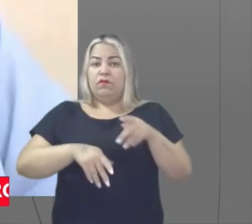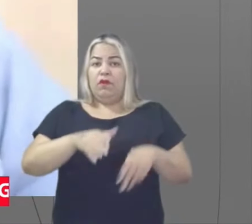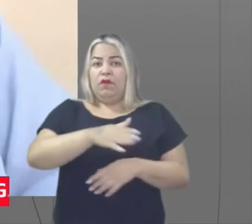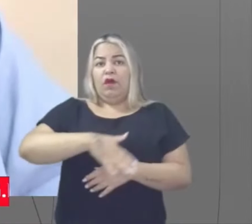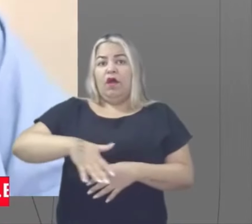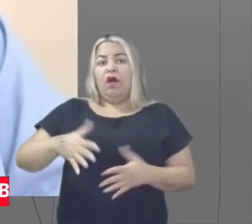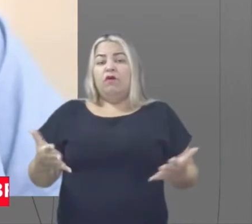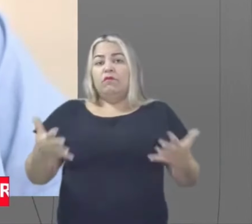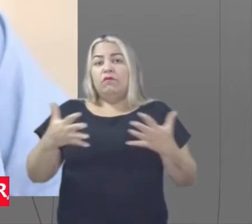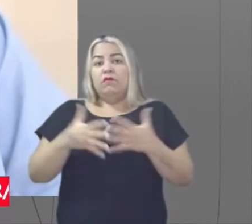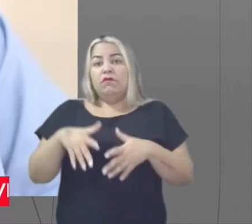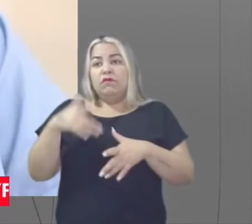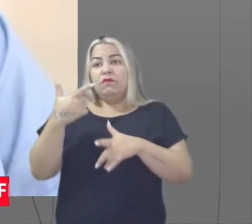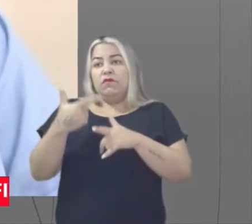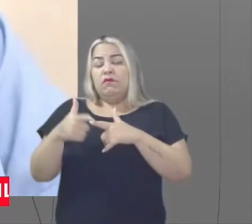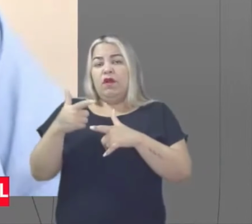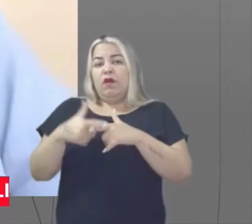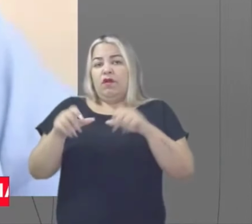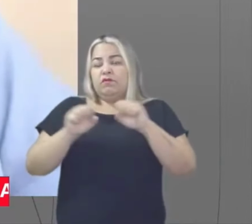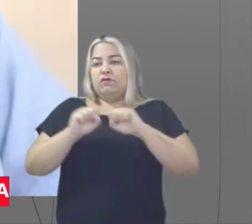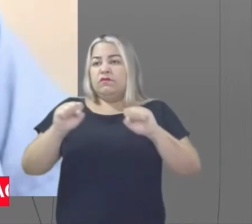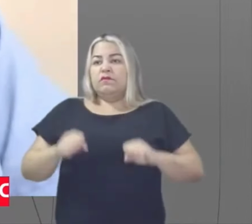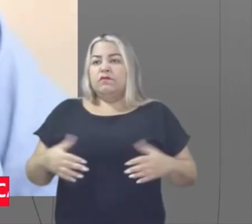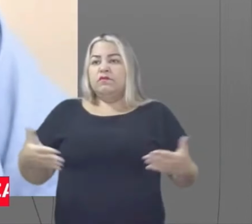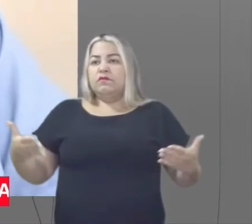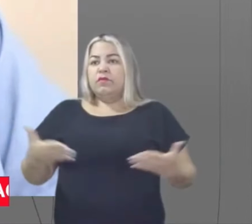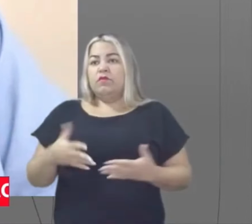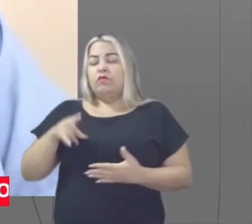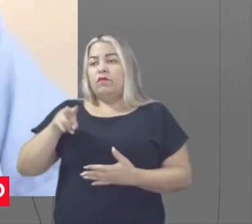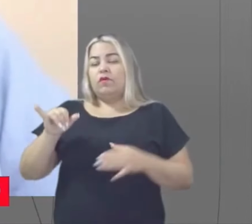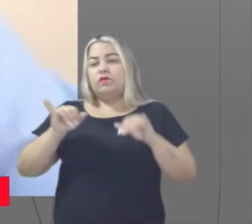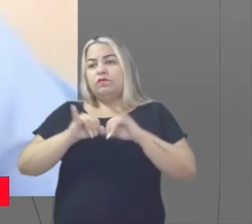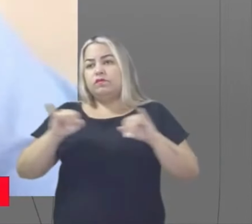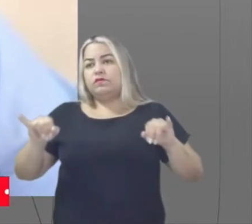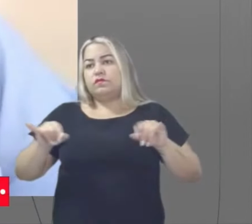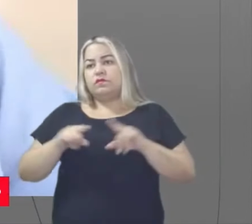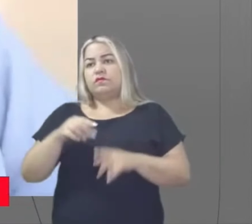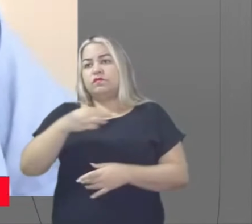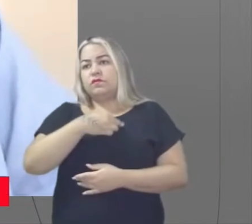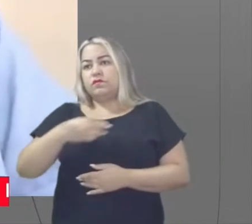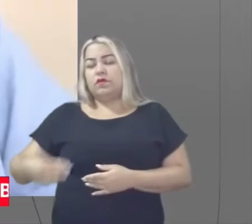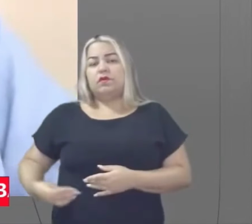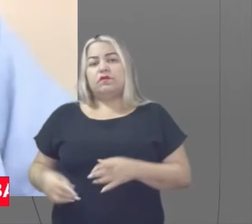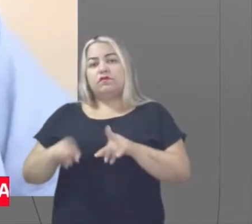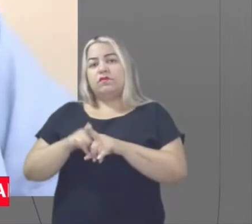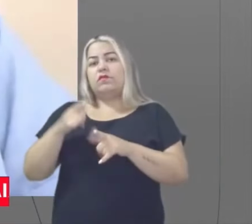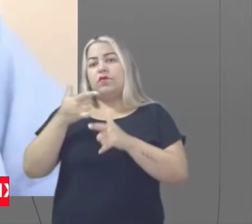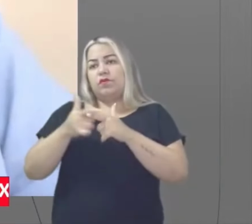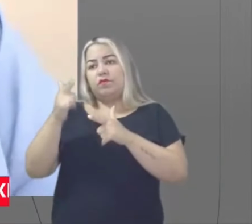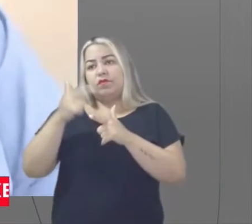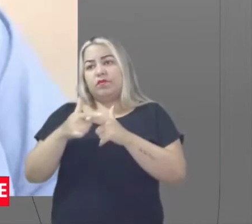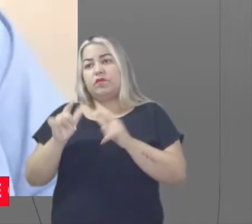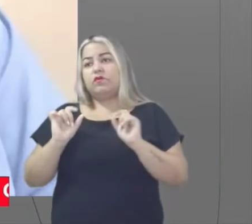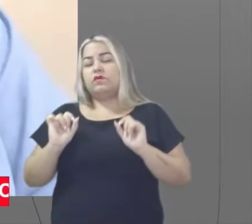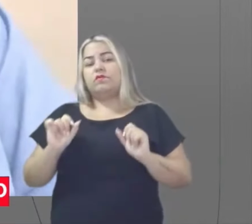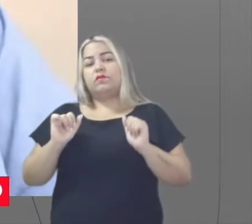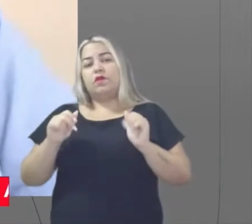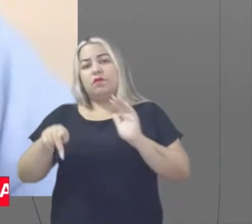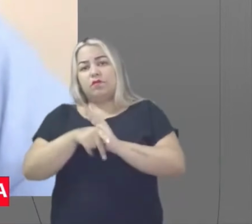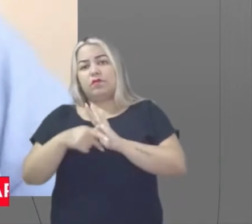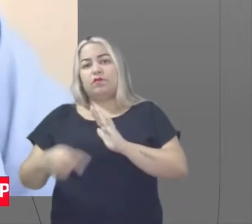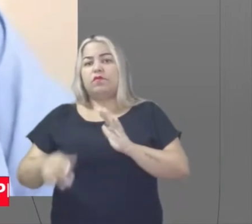conflito ou problema para o sistema atual, a gente vai estar informando o ministro Barroso e também vai estar problematizando aqui, junto à